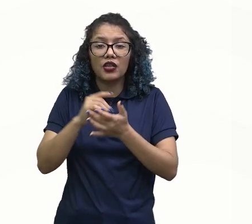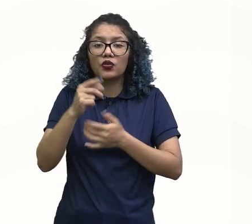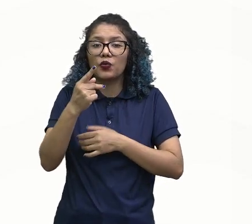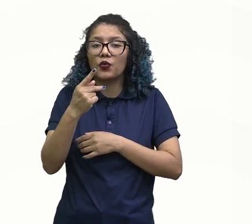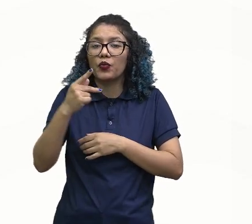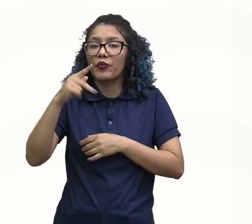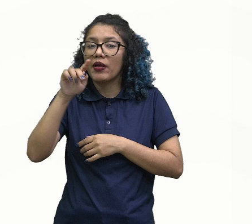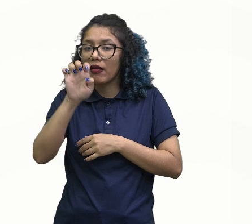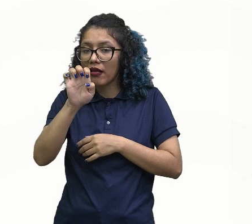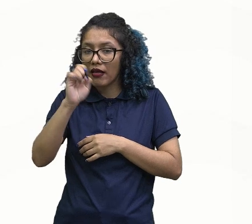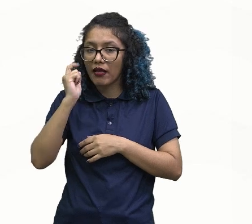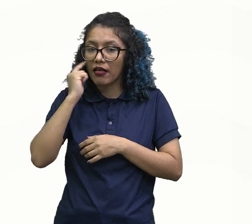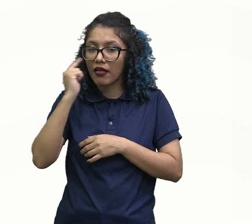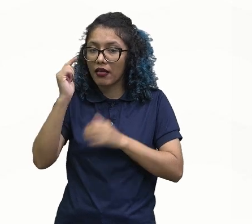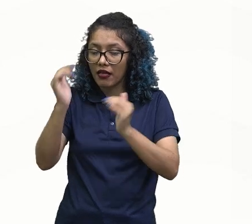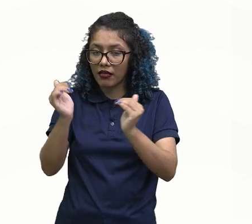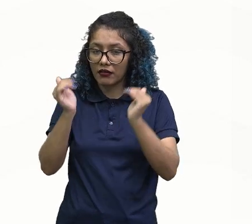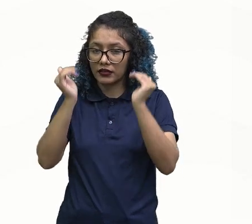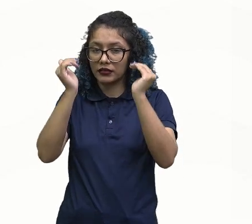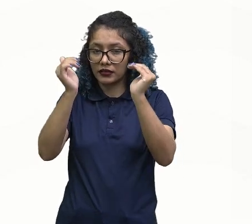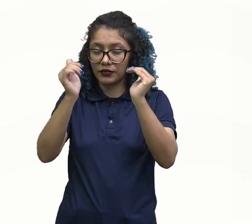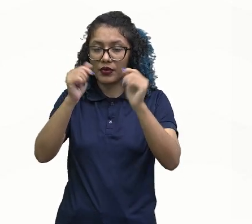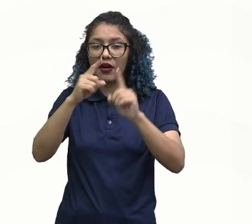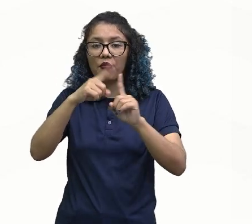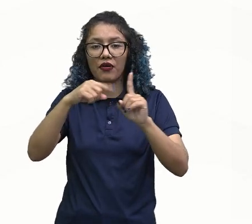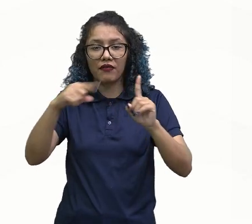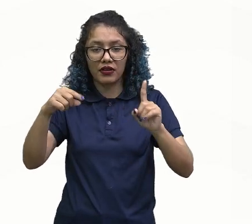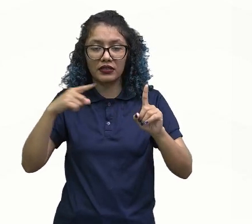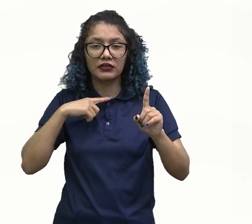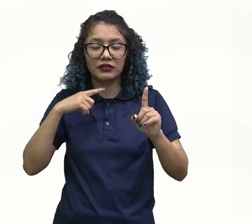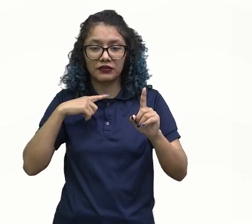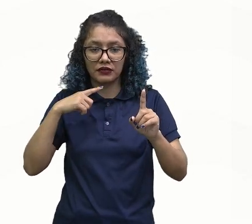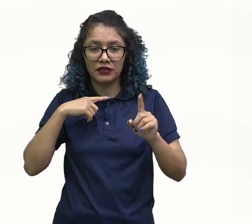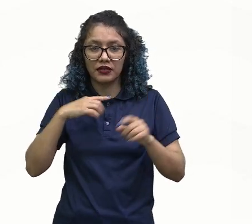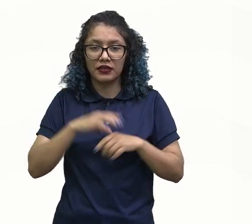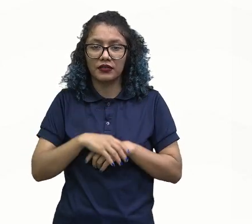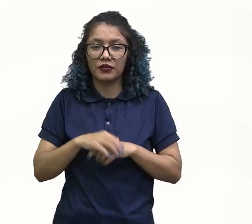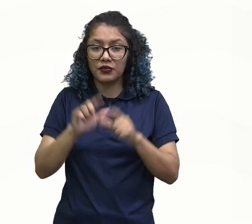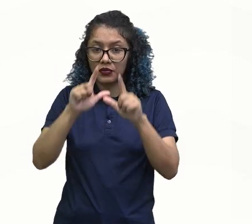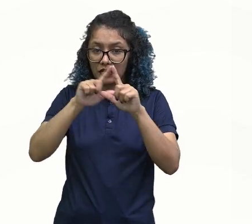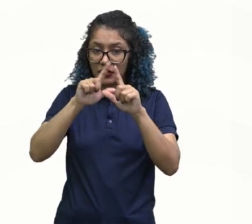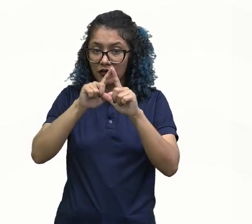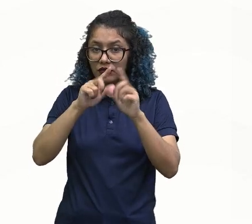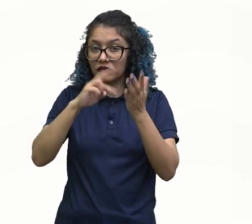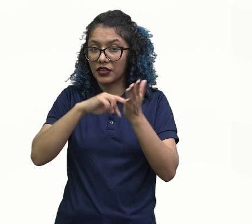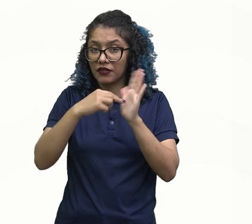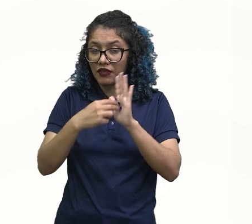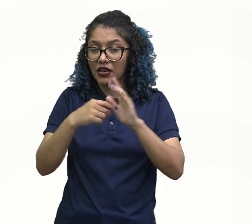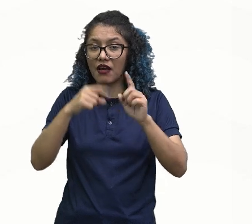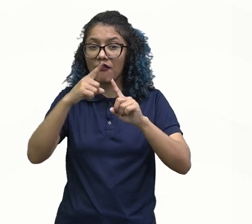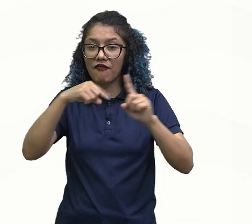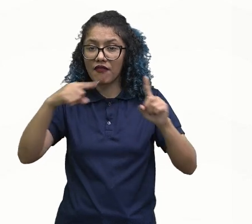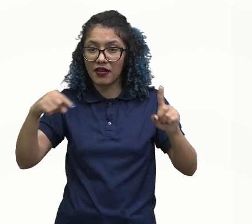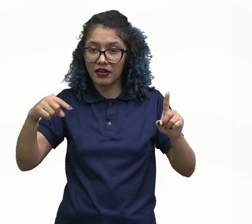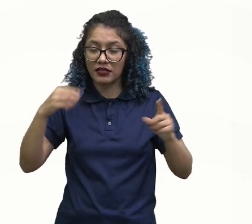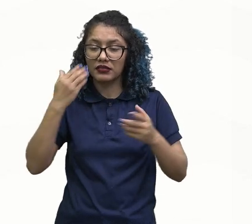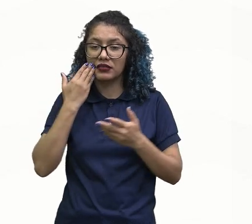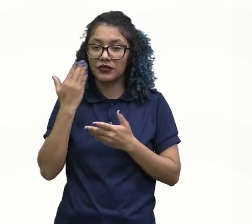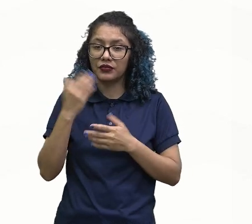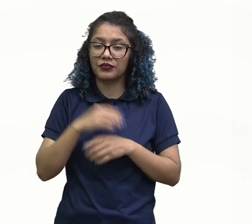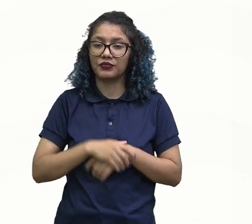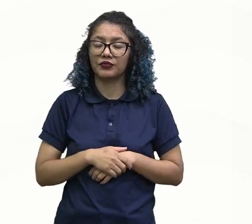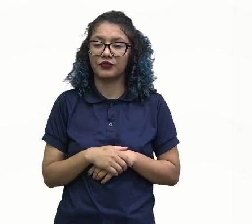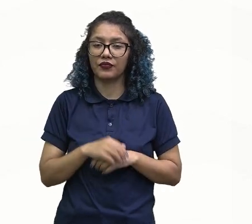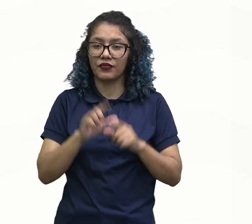ebulição aqui, ó, ele vai ter uma variação. Lembra, esse triângulo significa variação. Triângulo é igual